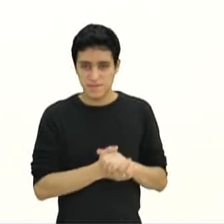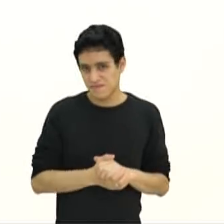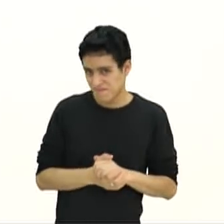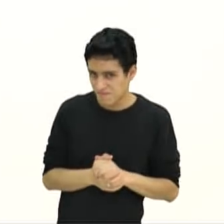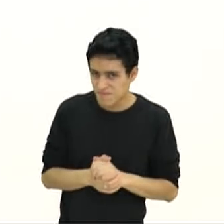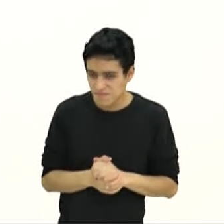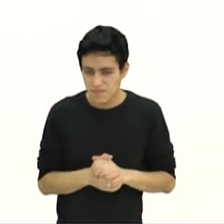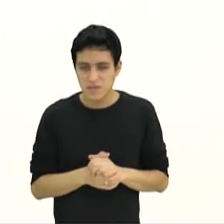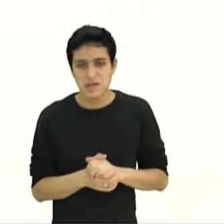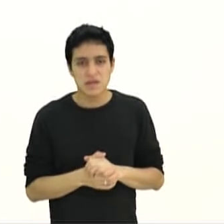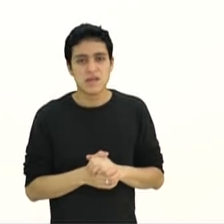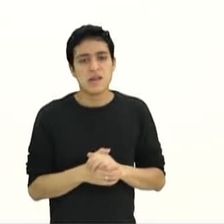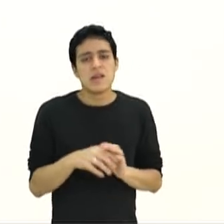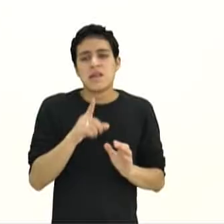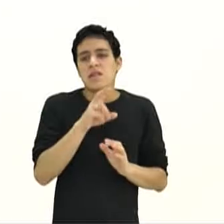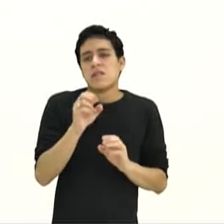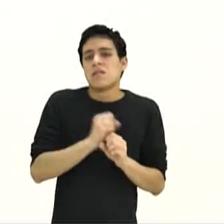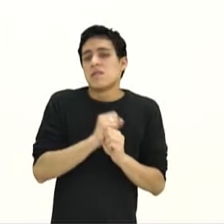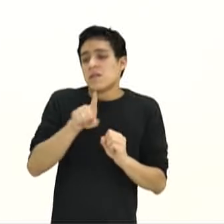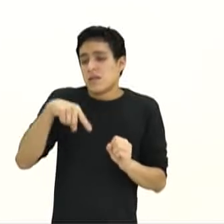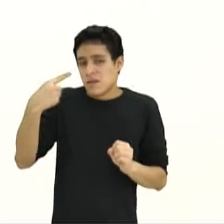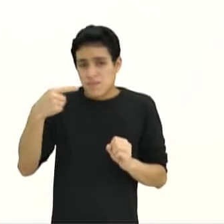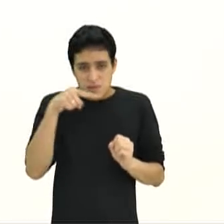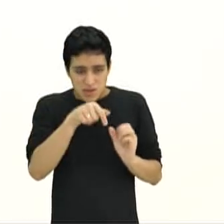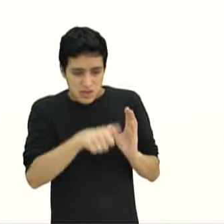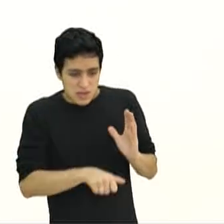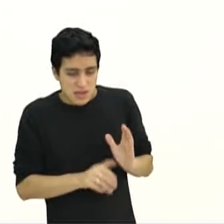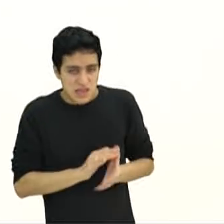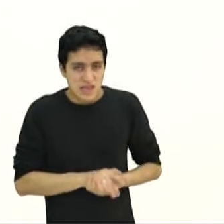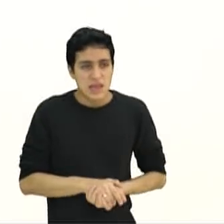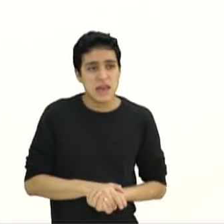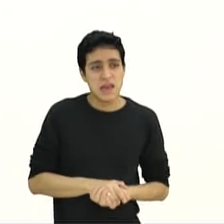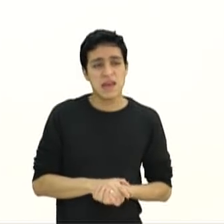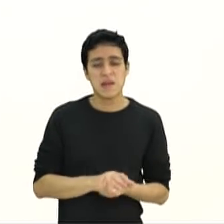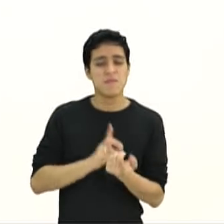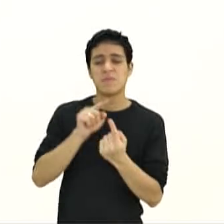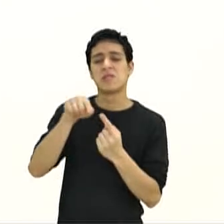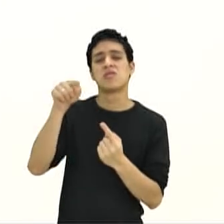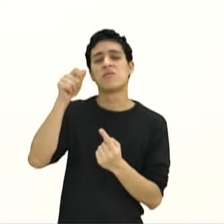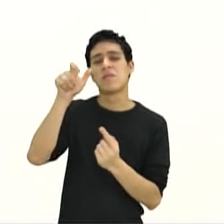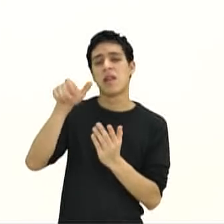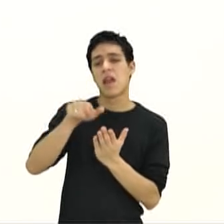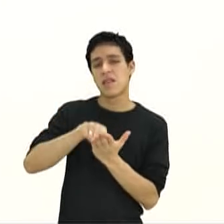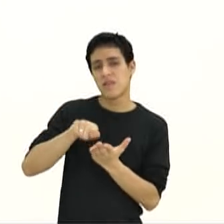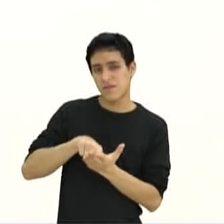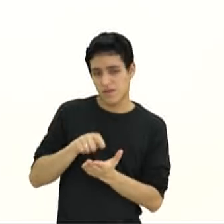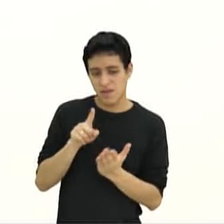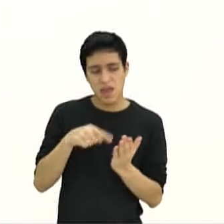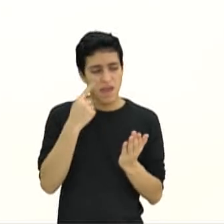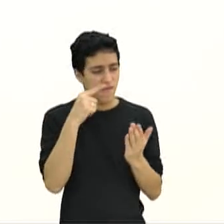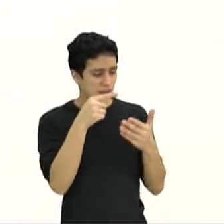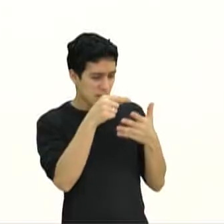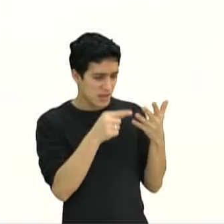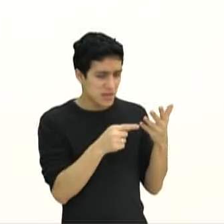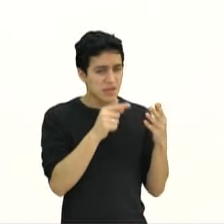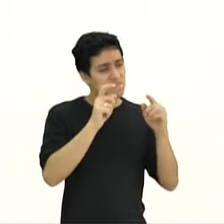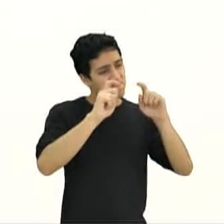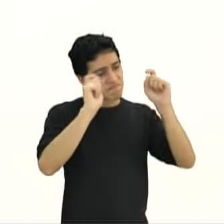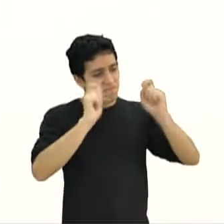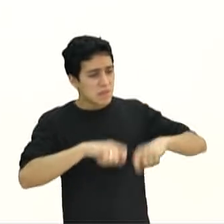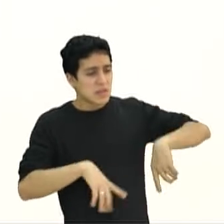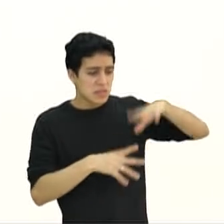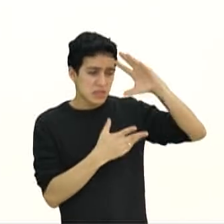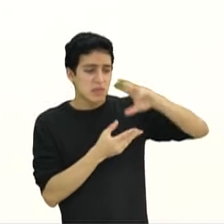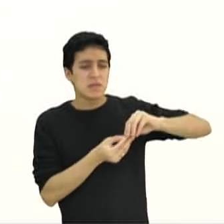foi feito 150 anos depois esse ensaio. O objetivo da autora, analisar aspectos e possibilidades